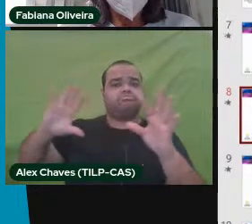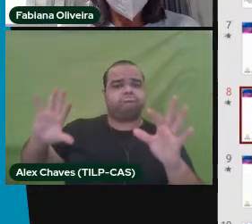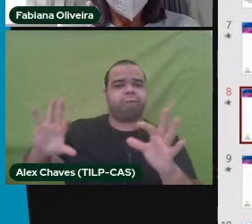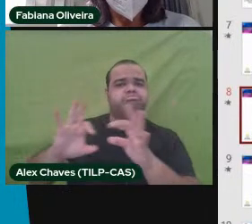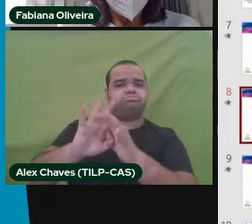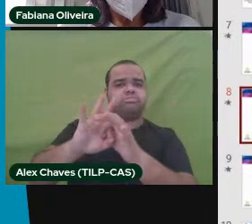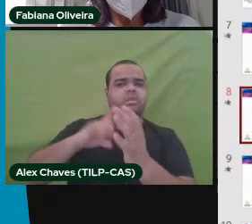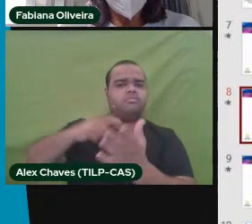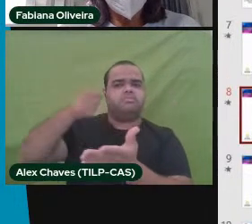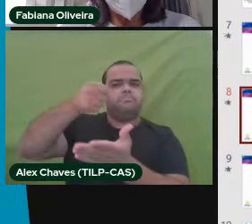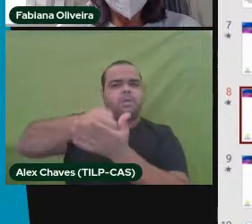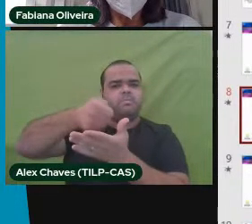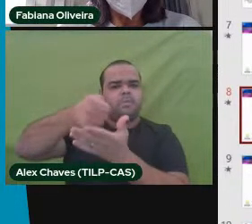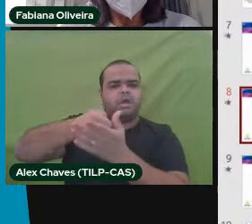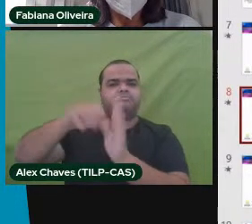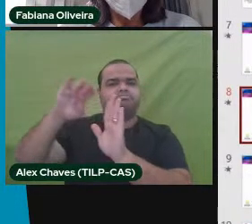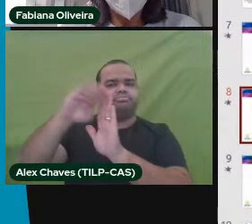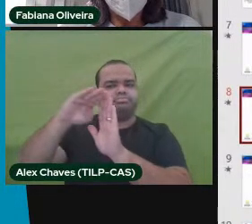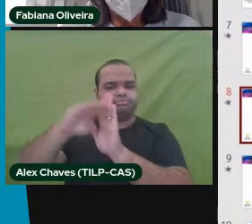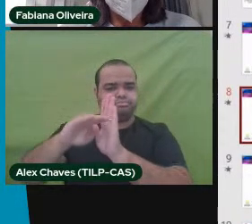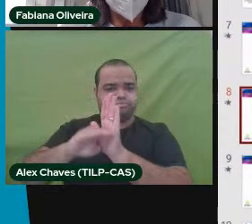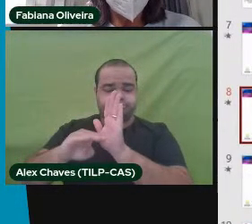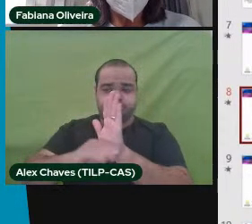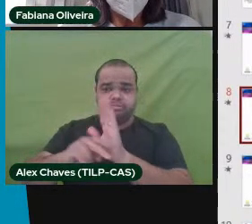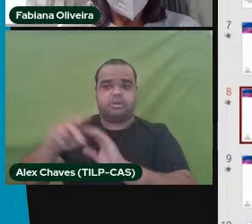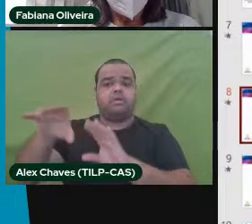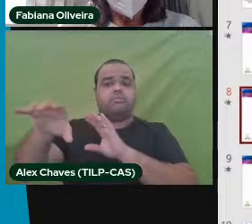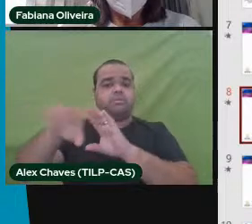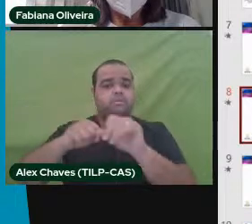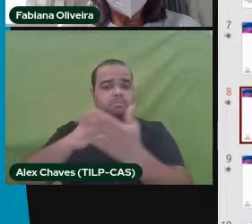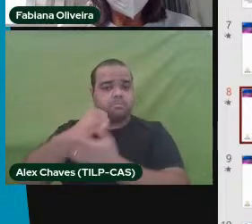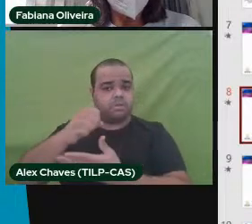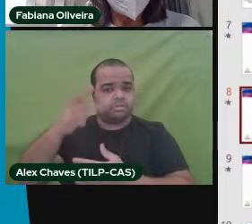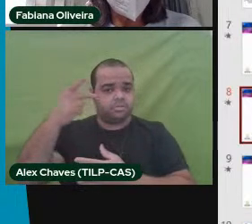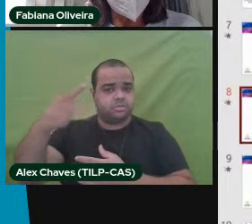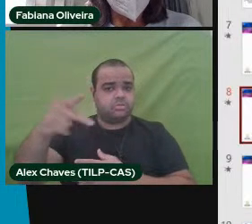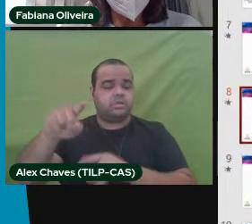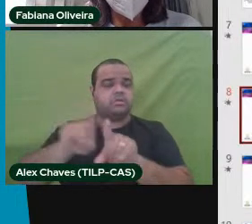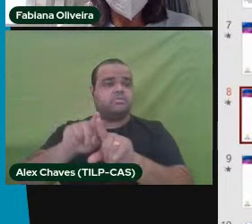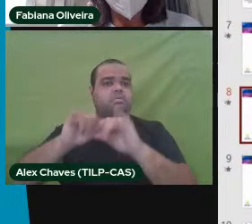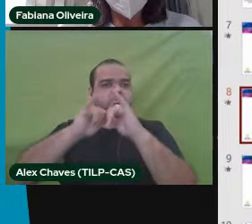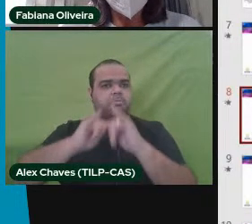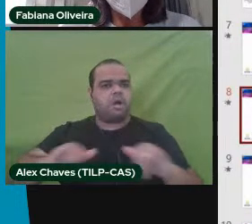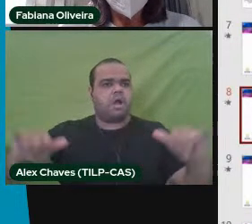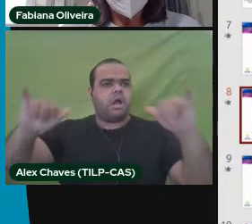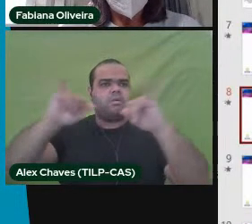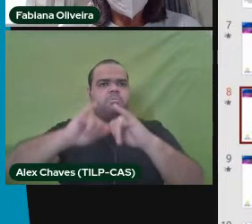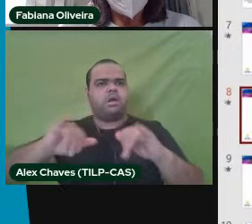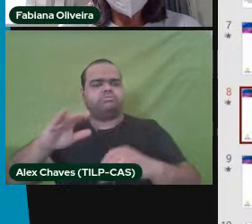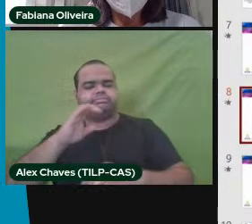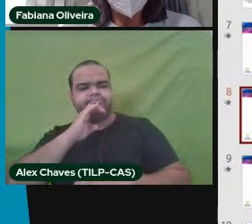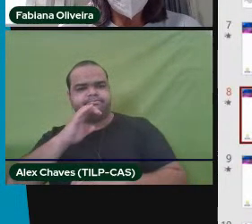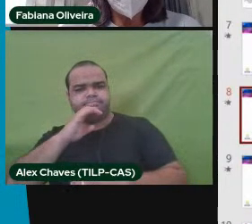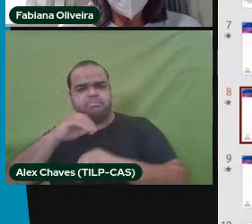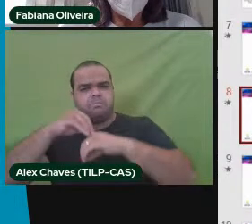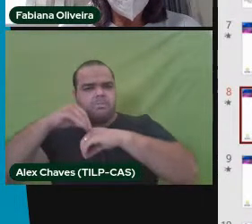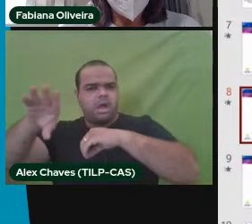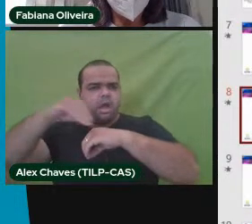exigências, porque essa formação básica, essa transmissão de conhecimentos,